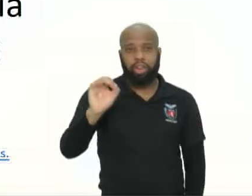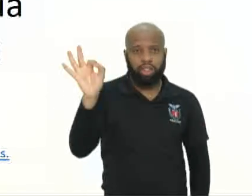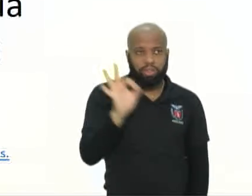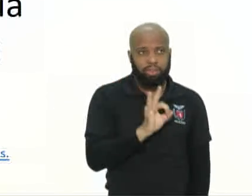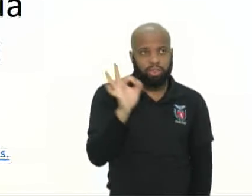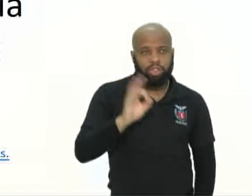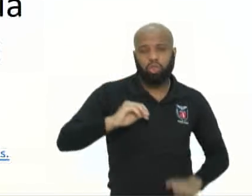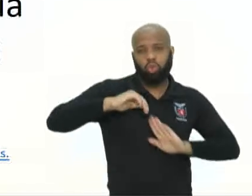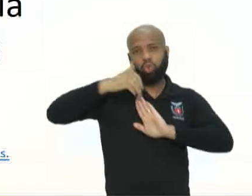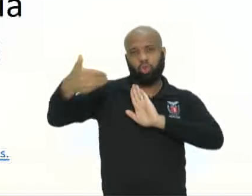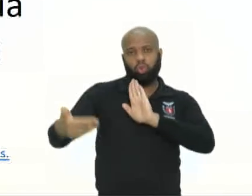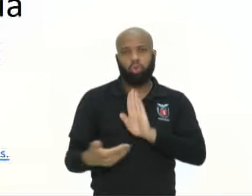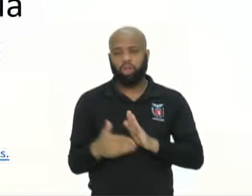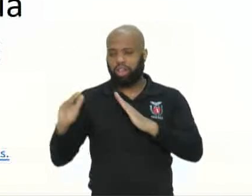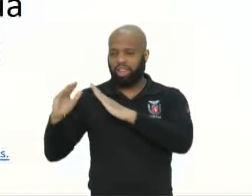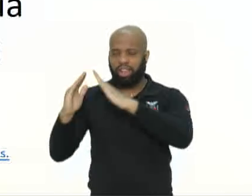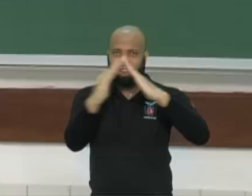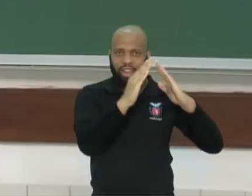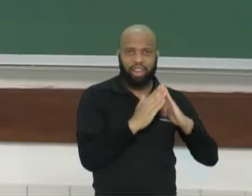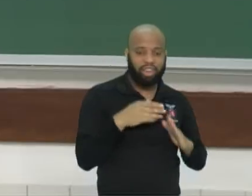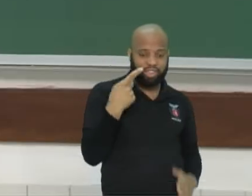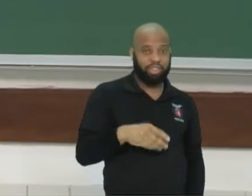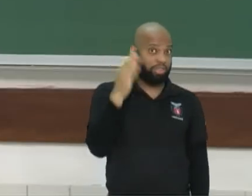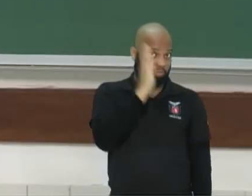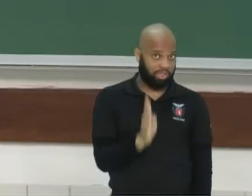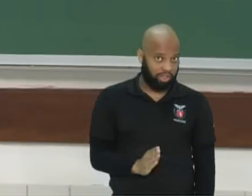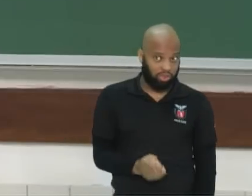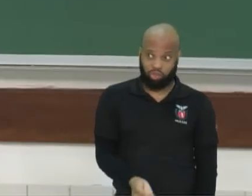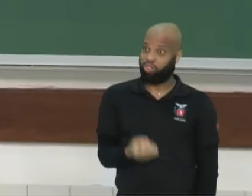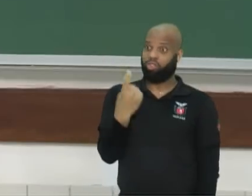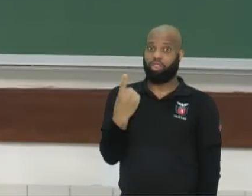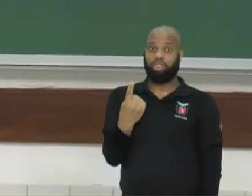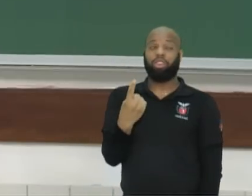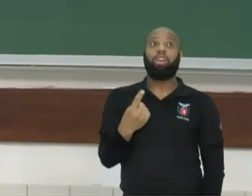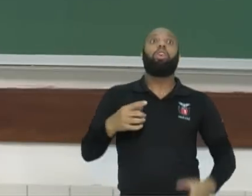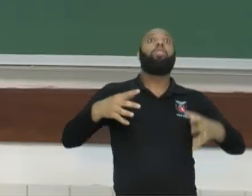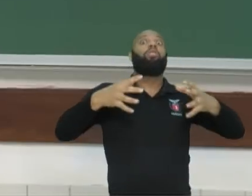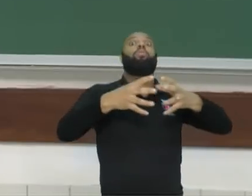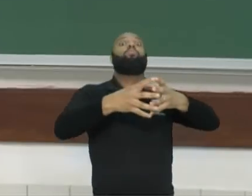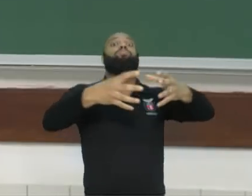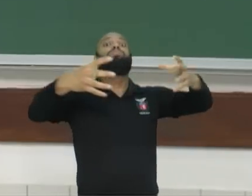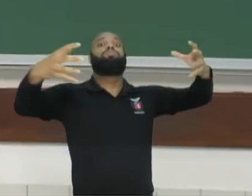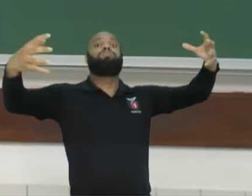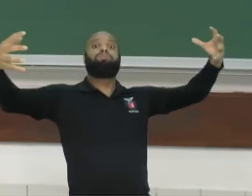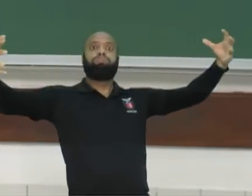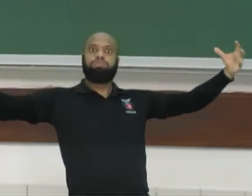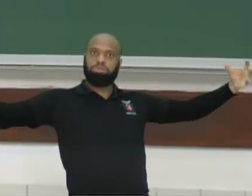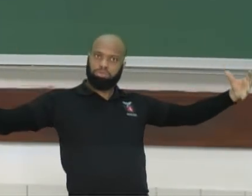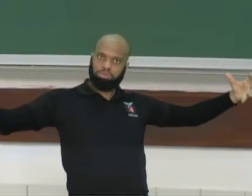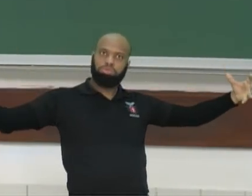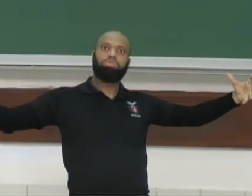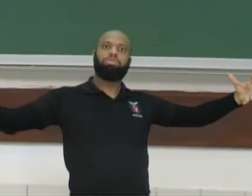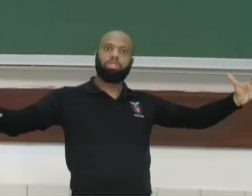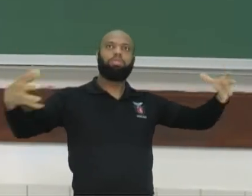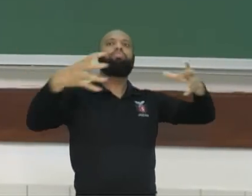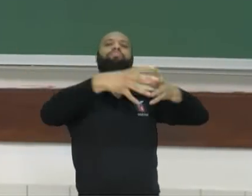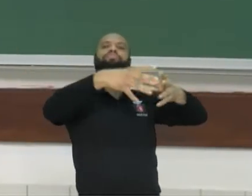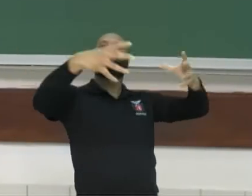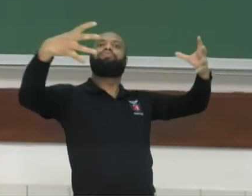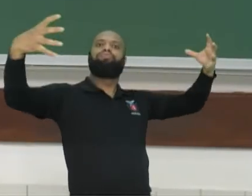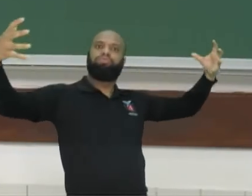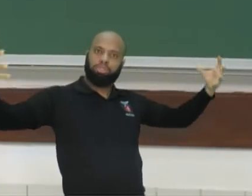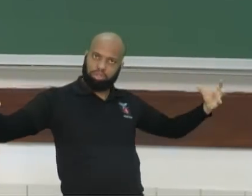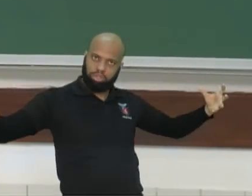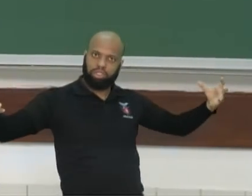40% de todas as casas do Brasil. Imagine o tamanho dessa usina hidrelétrica, gigantesca,